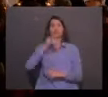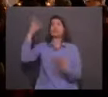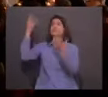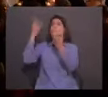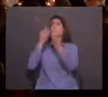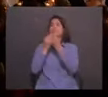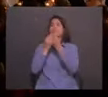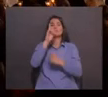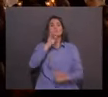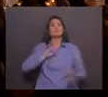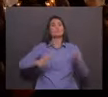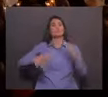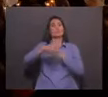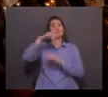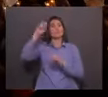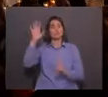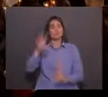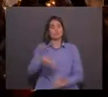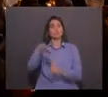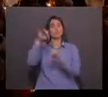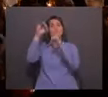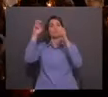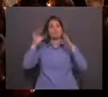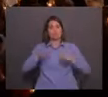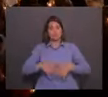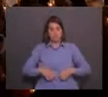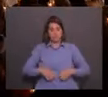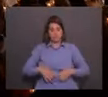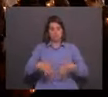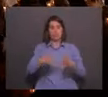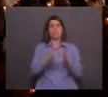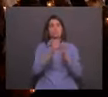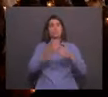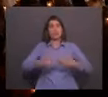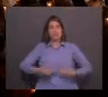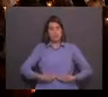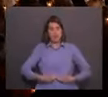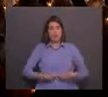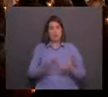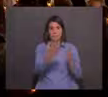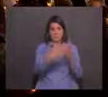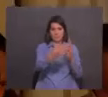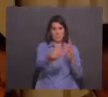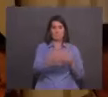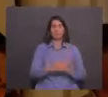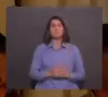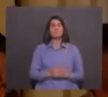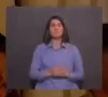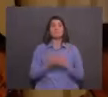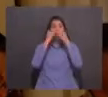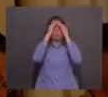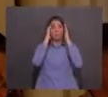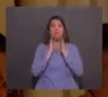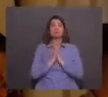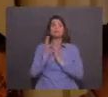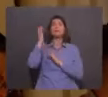te. Tu sei benedetta fra le donne e benedetto il frutto del tuo seno, Gesù. Santa